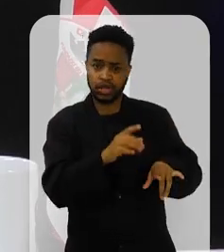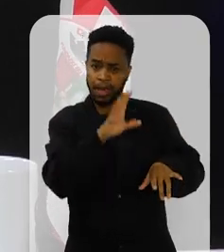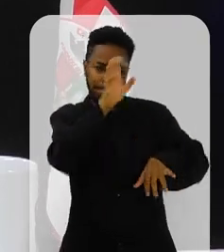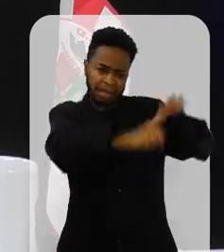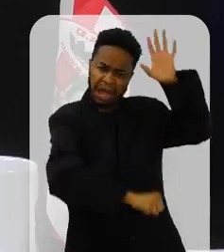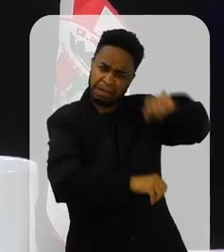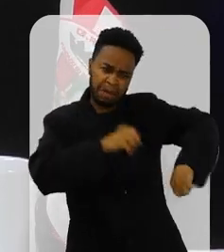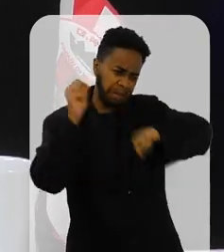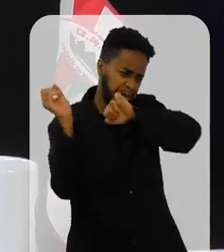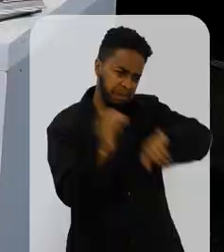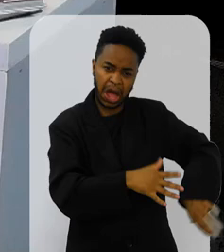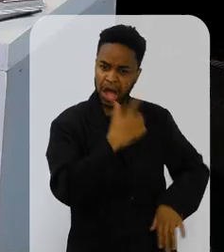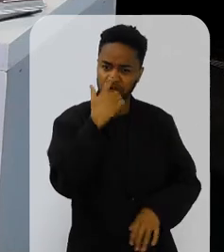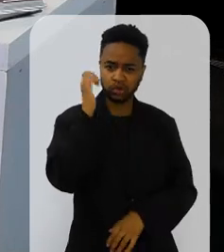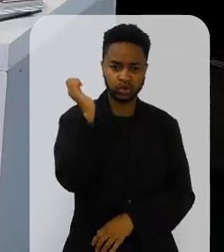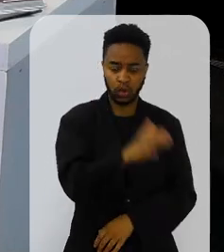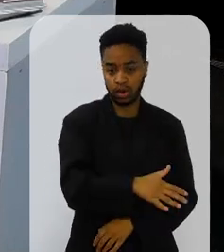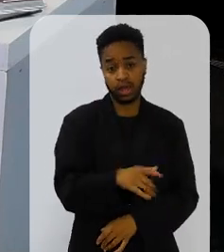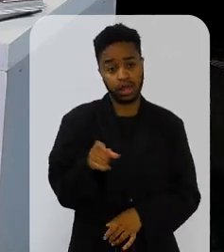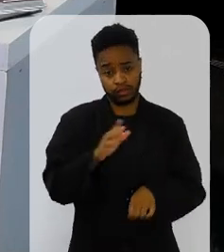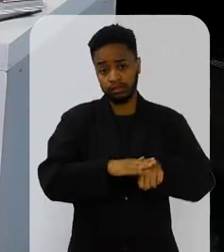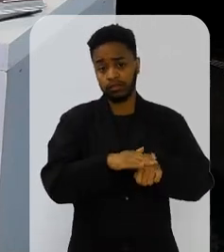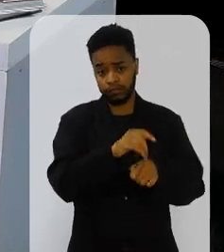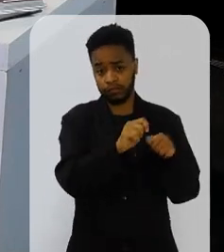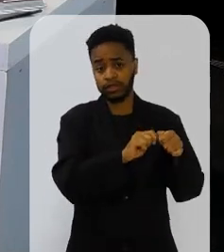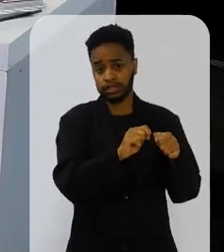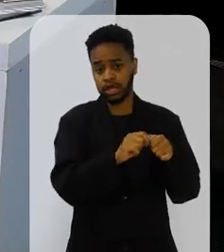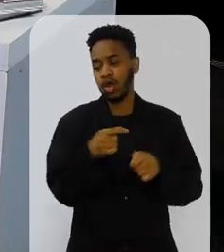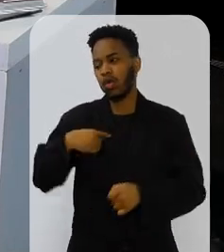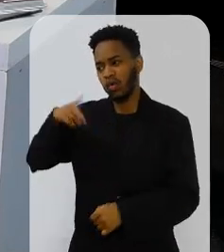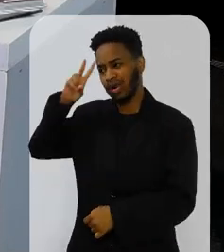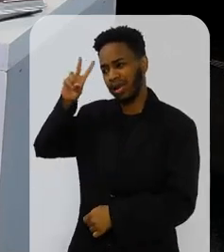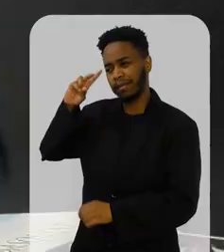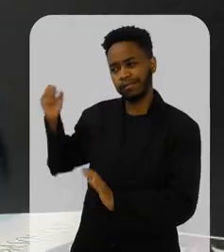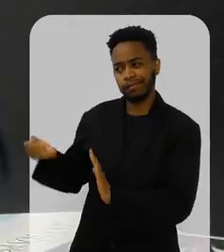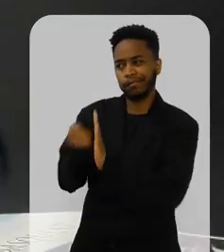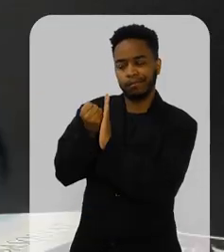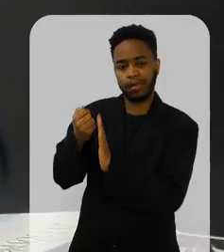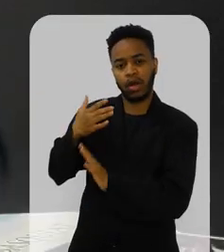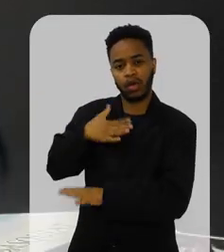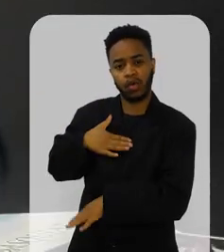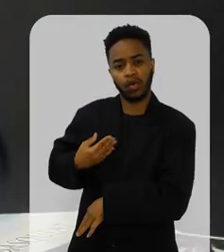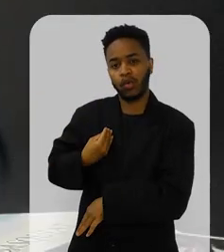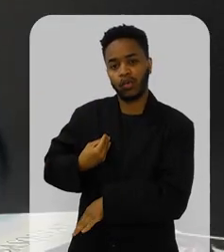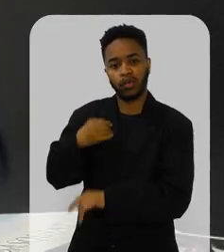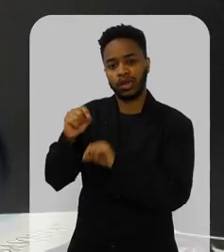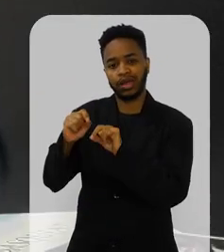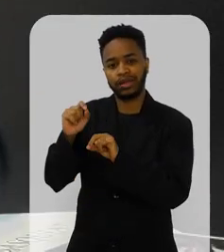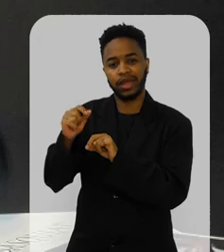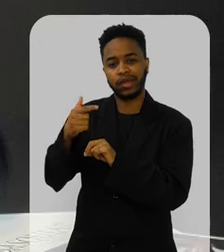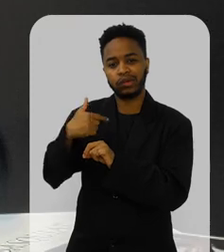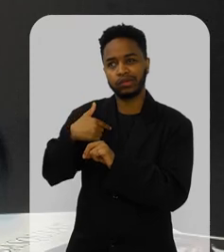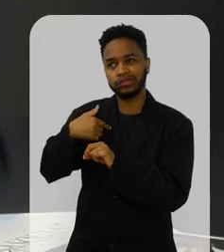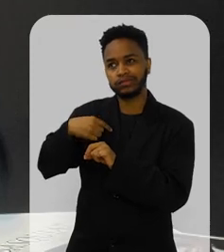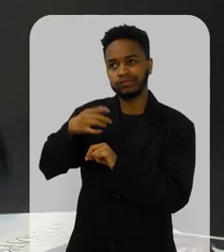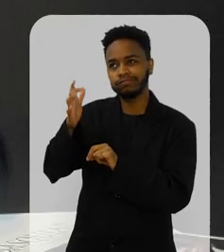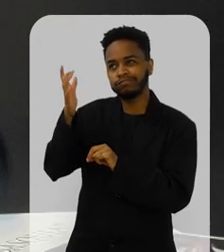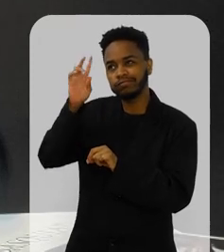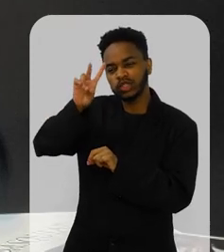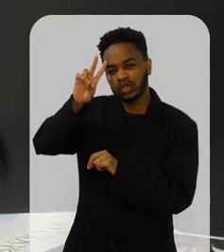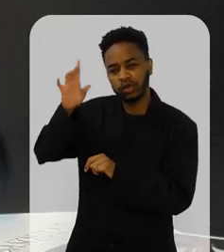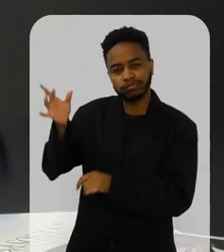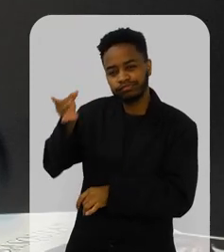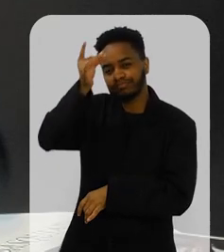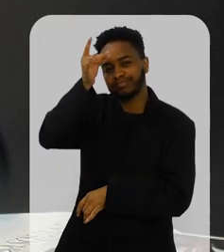era desse. Ele tirava. ele... Eu lembro uma imagem que ficou marcada, né? Ficou como uma tatuagem aqui na minha